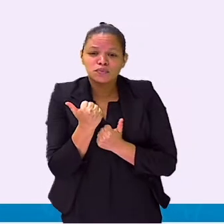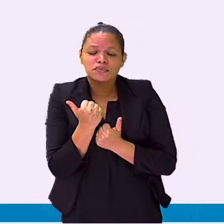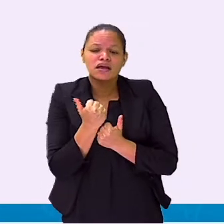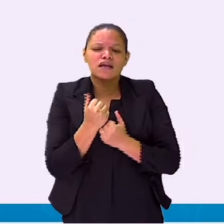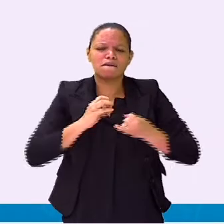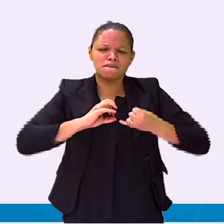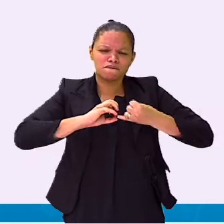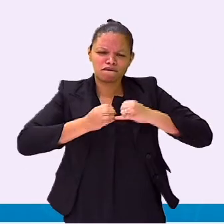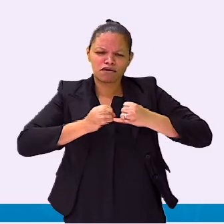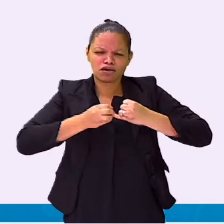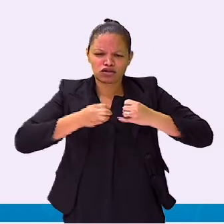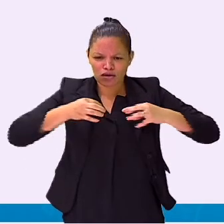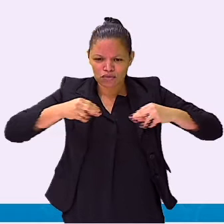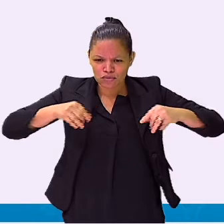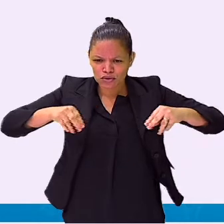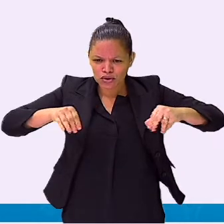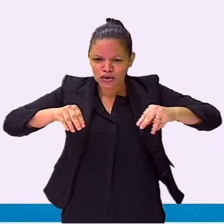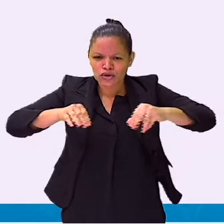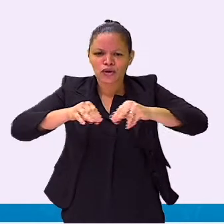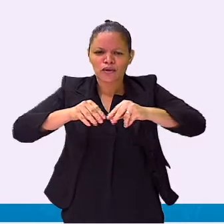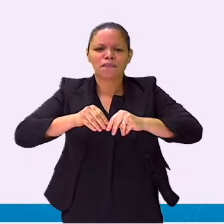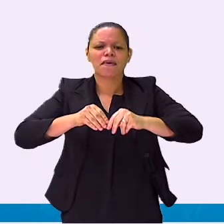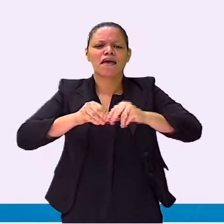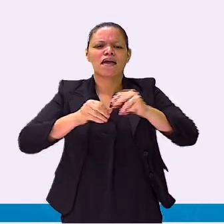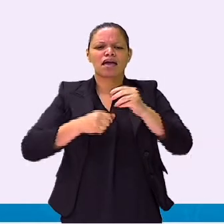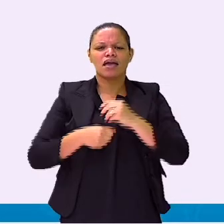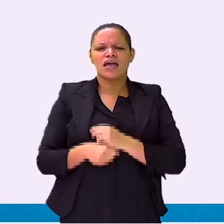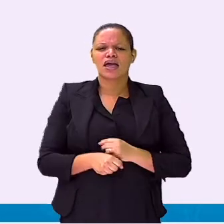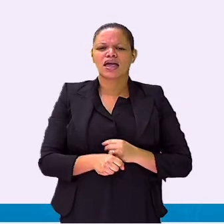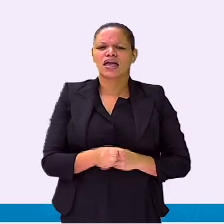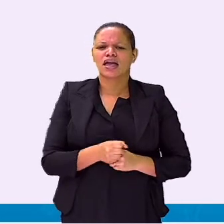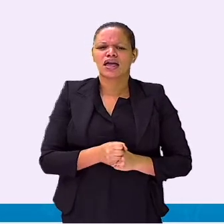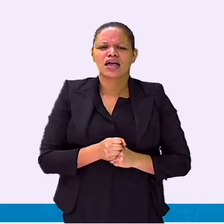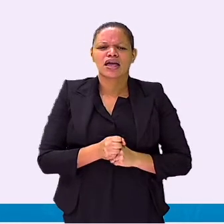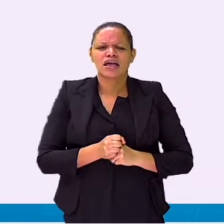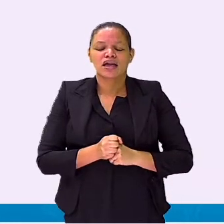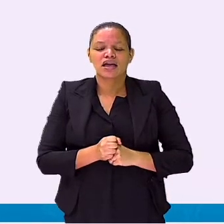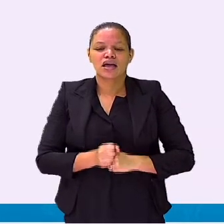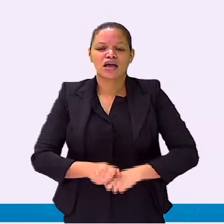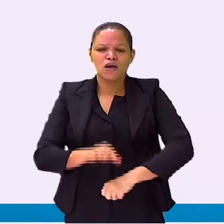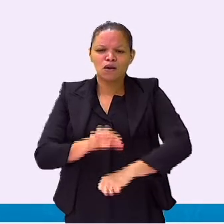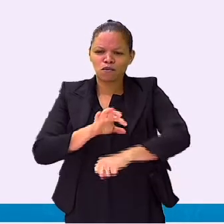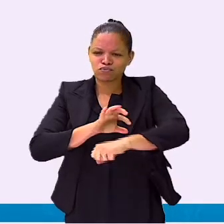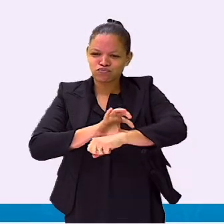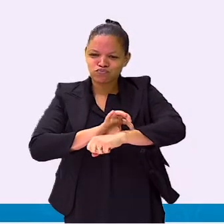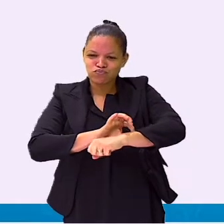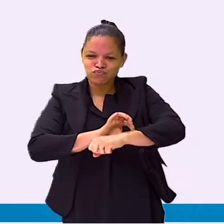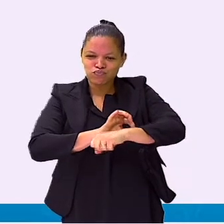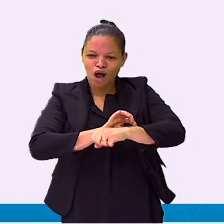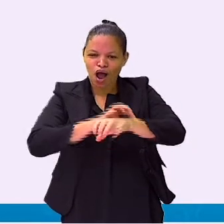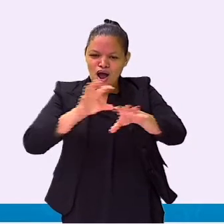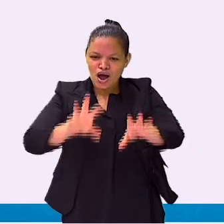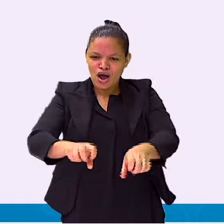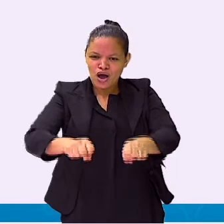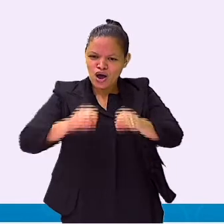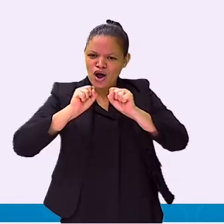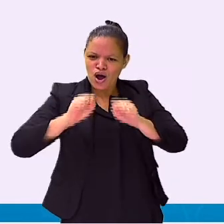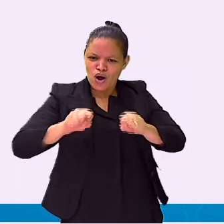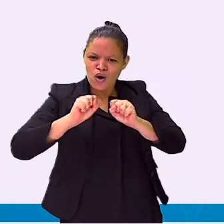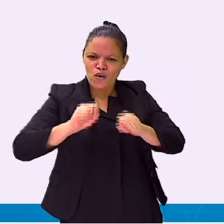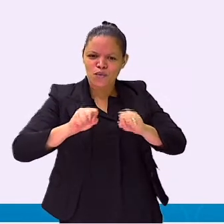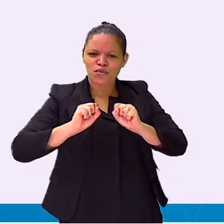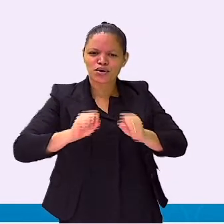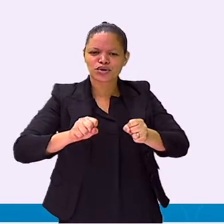a paçoca de carne seca, entre outros. Já deu aquela fome, você sentiu? Olha como a